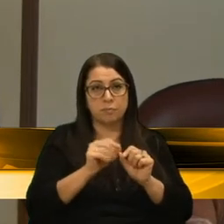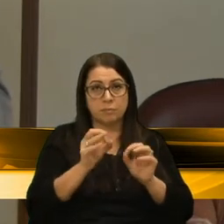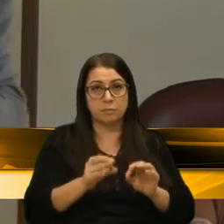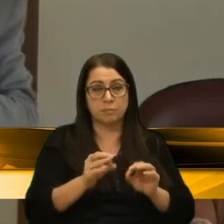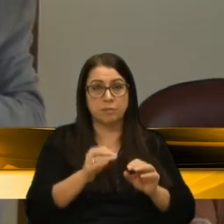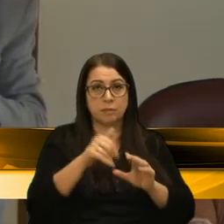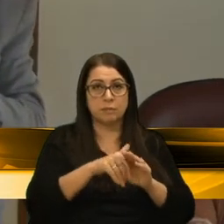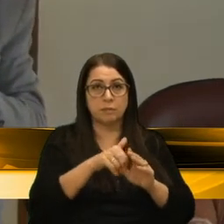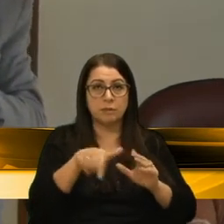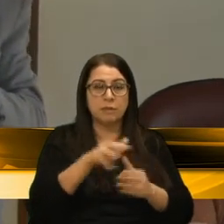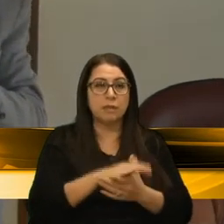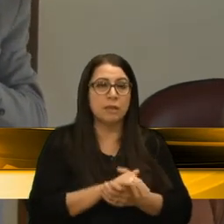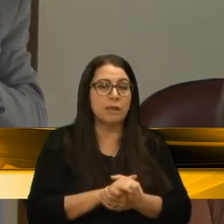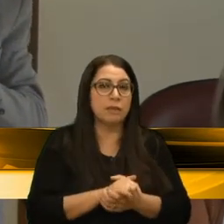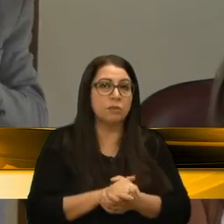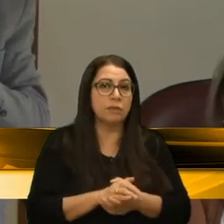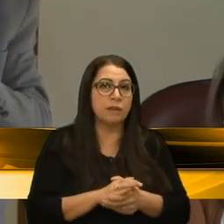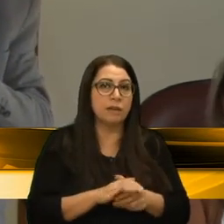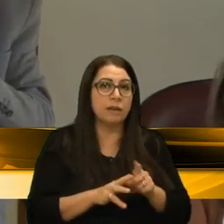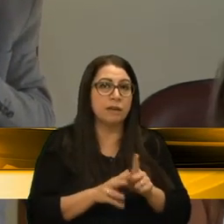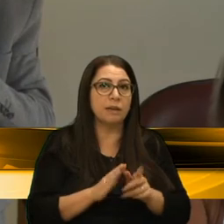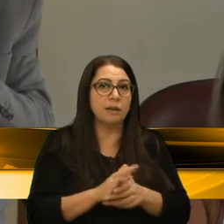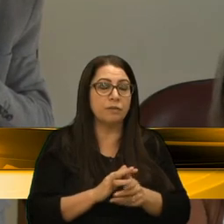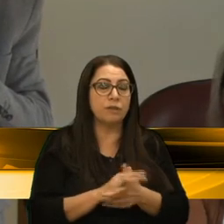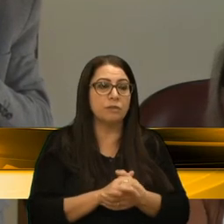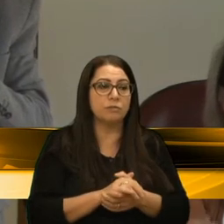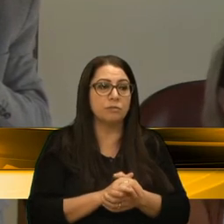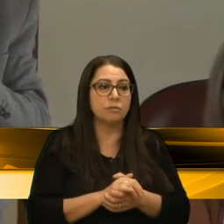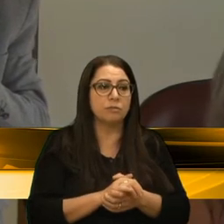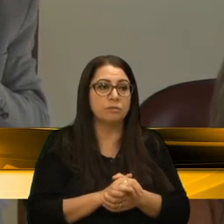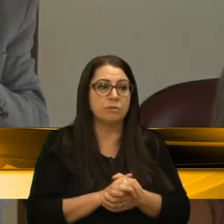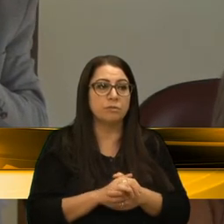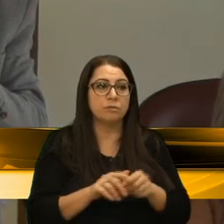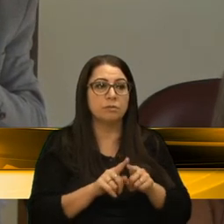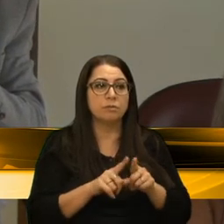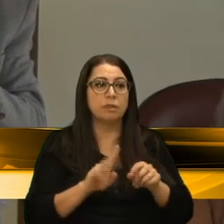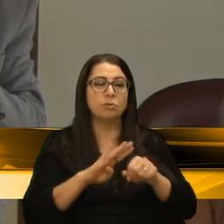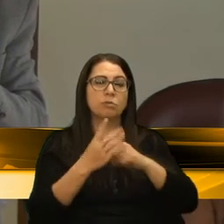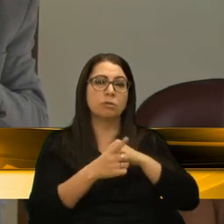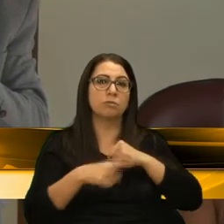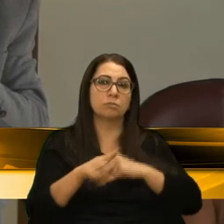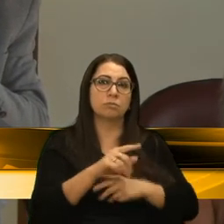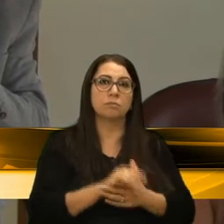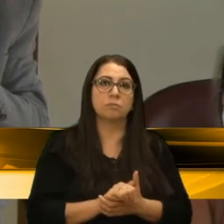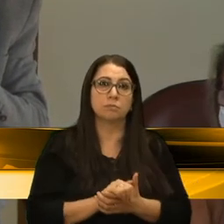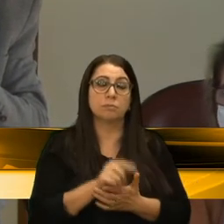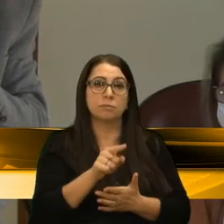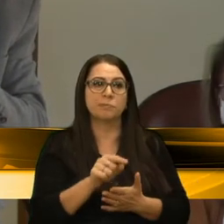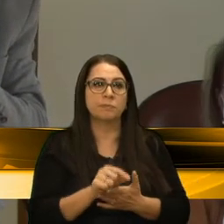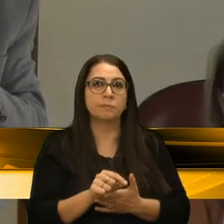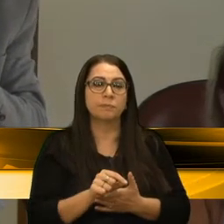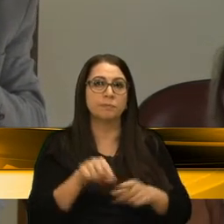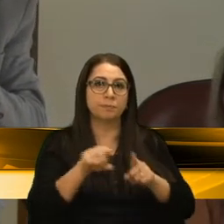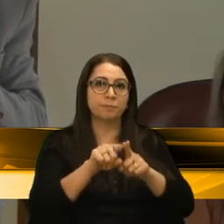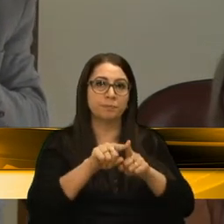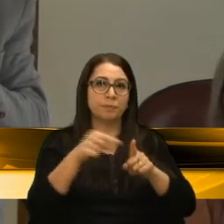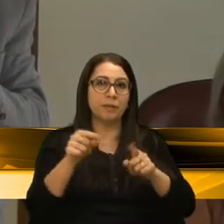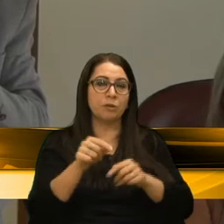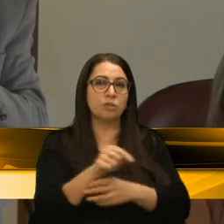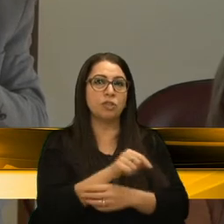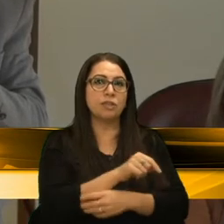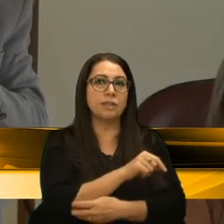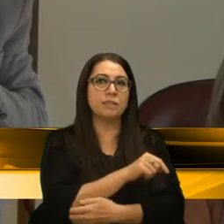dentro da legislação. Aí, nós enxergamos esses loteamentos, aqui quem chega em Anarec, dos